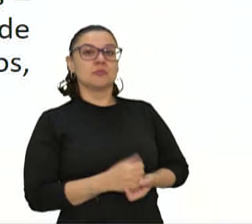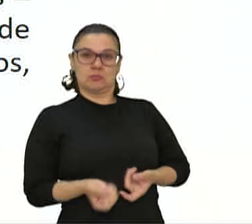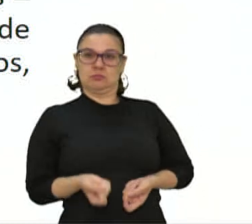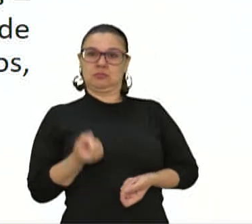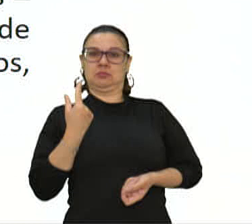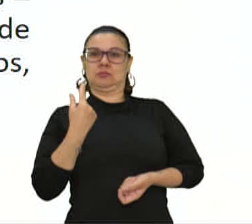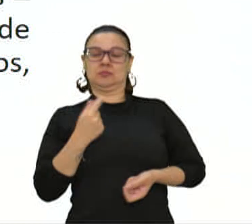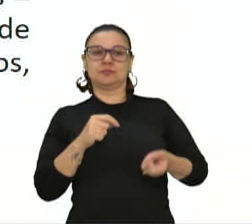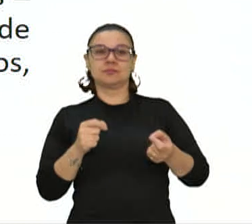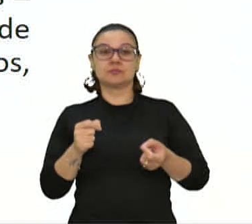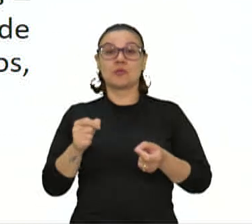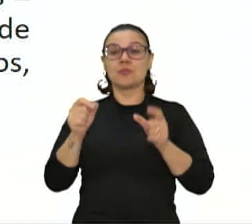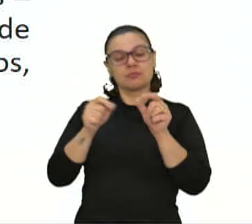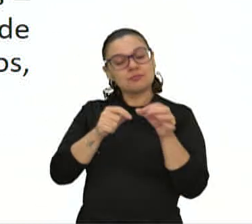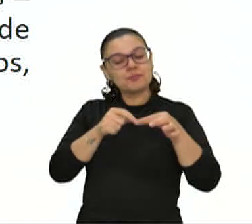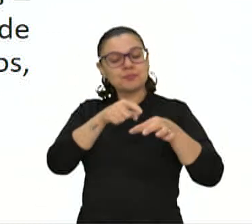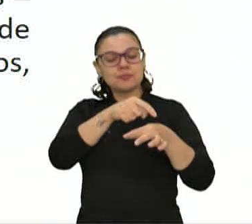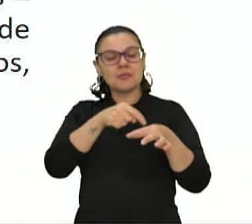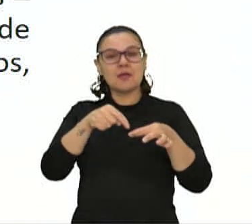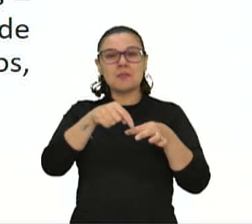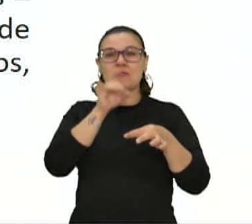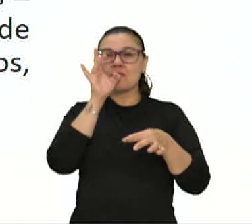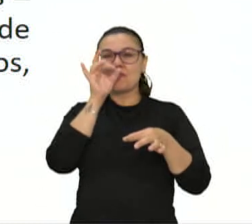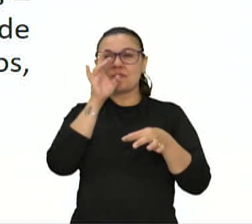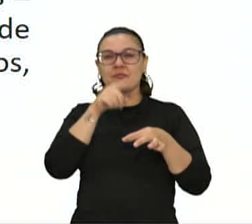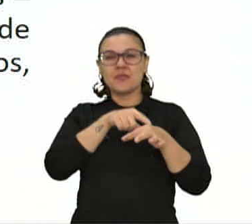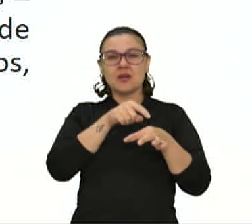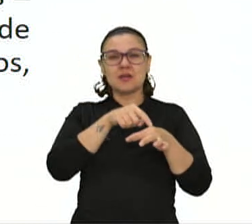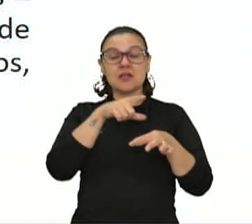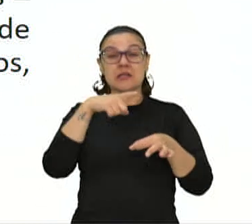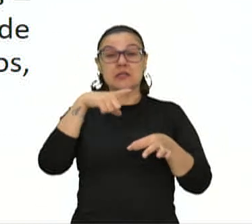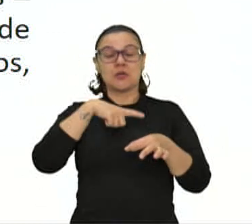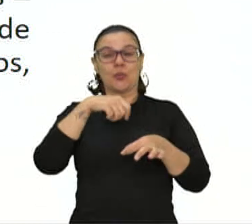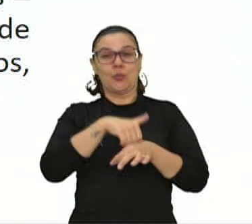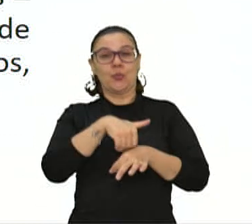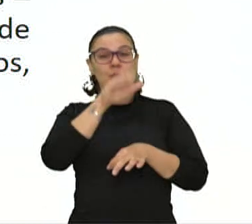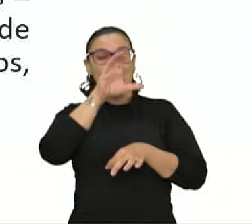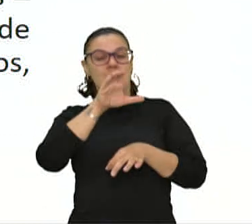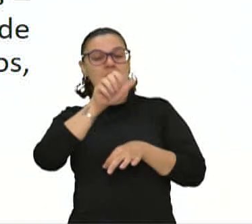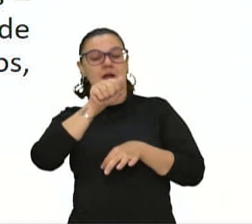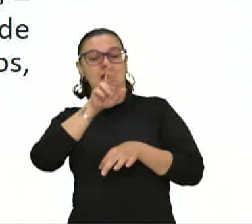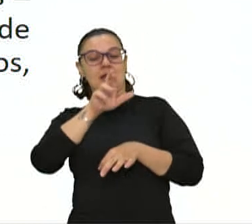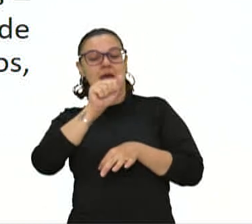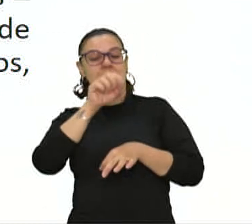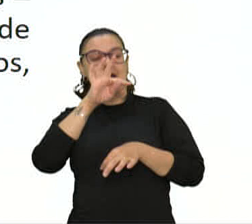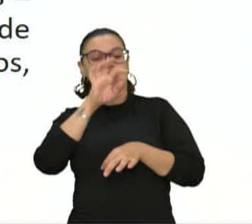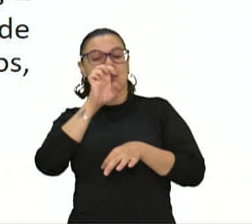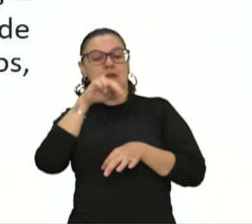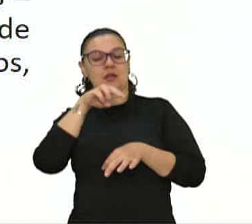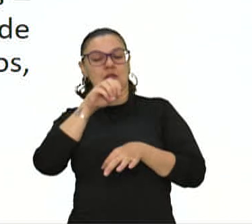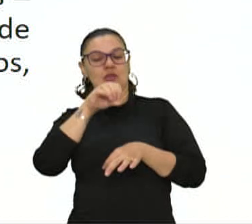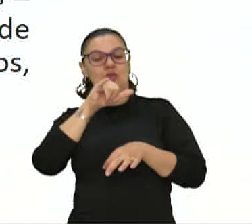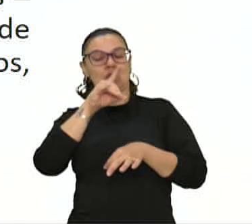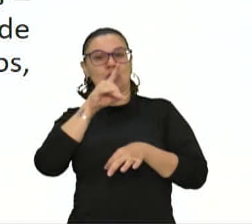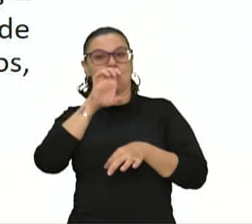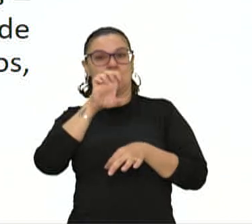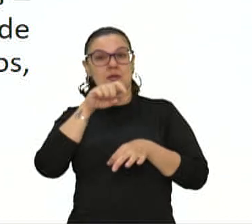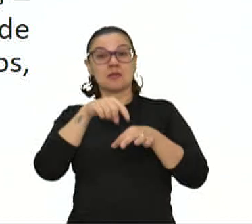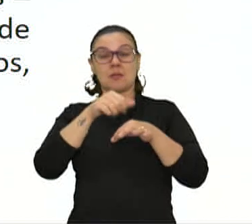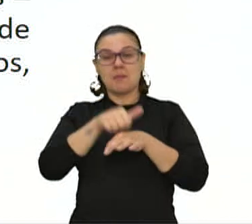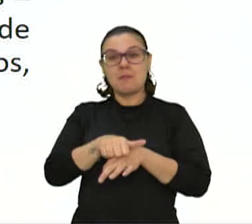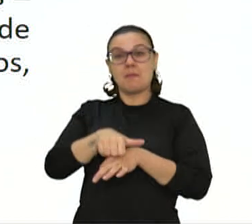marcantes. Os insetos verdes, com altos níveis de carotenoides, produzem significativamente mais